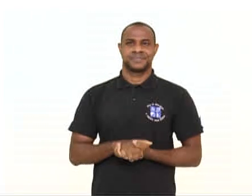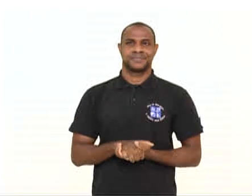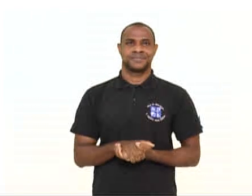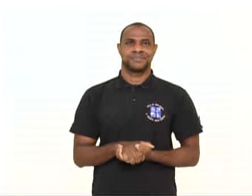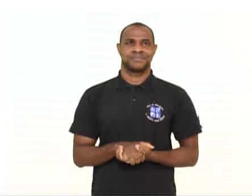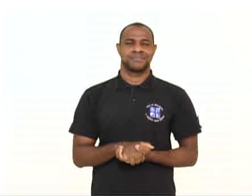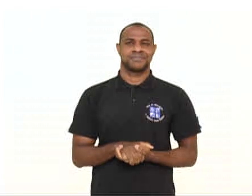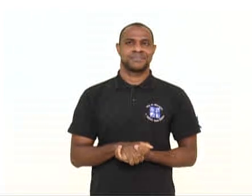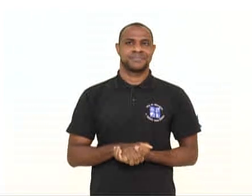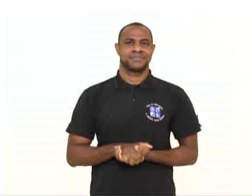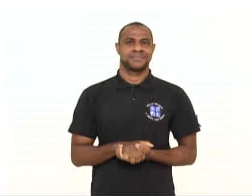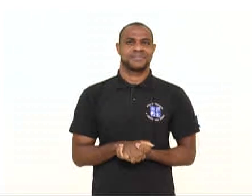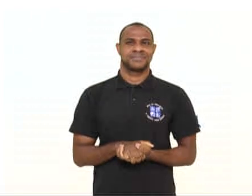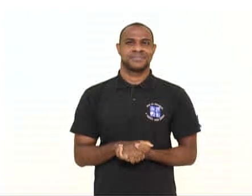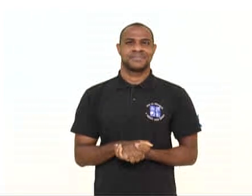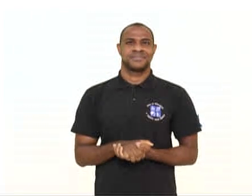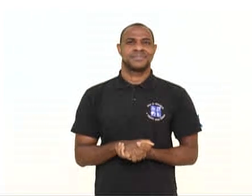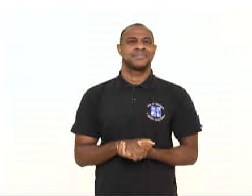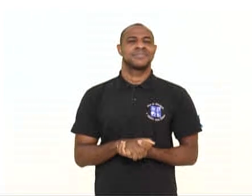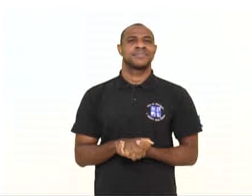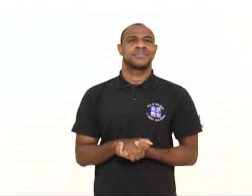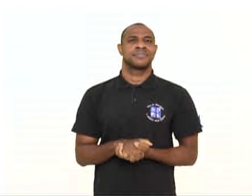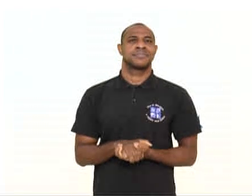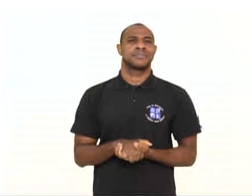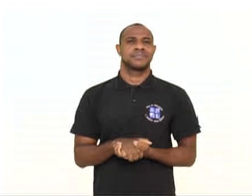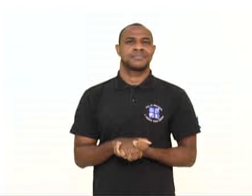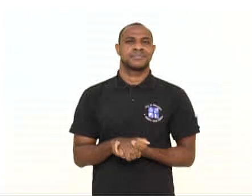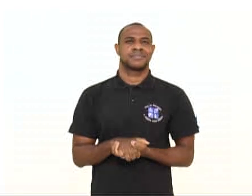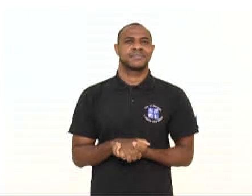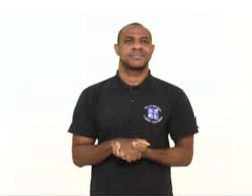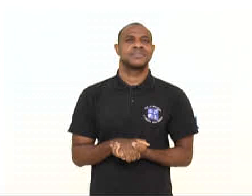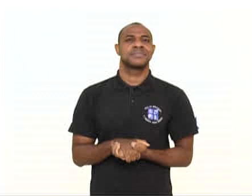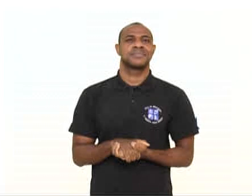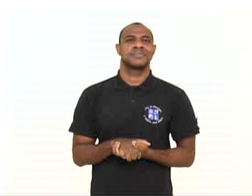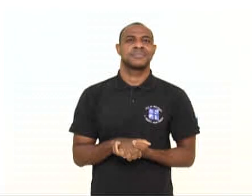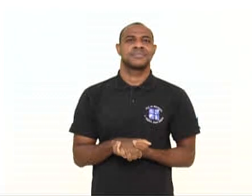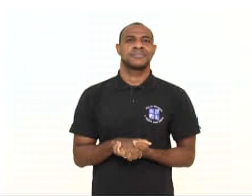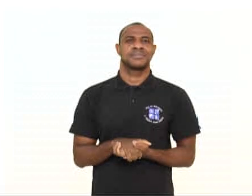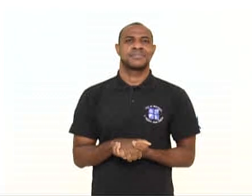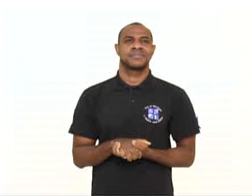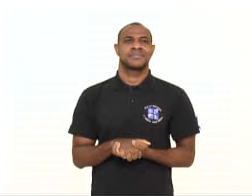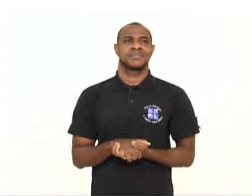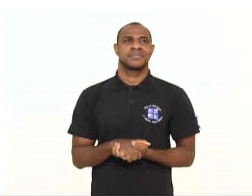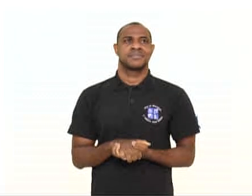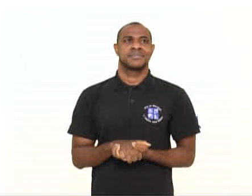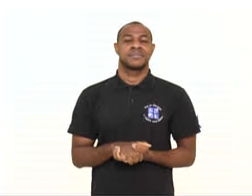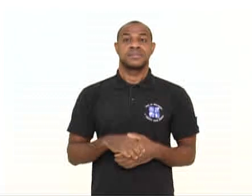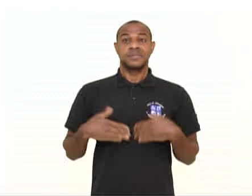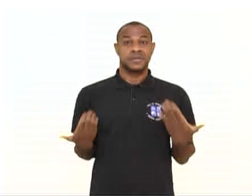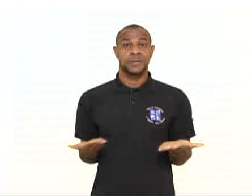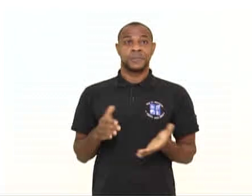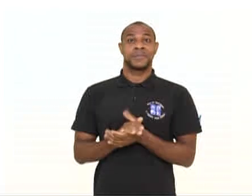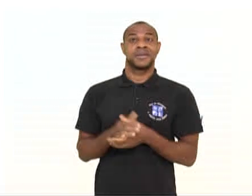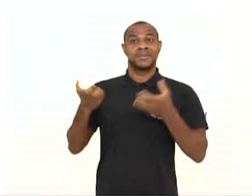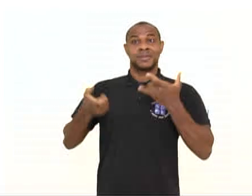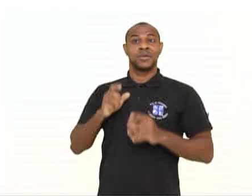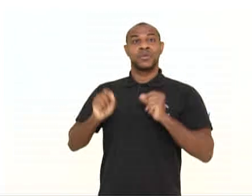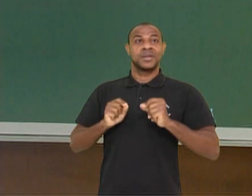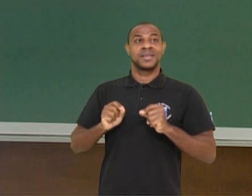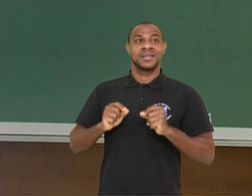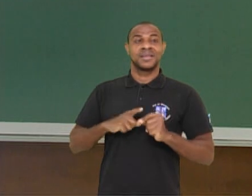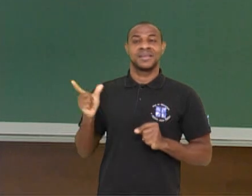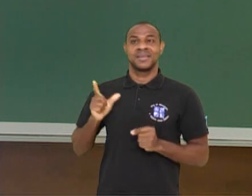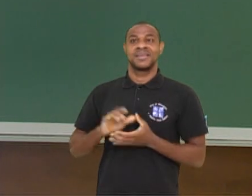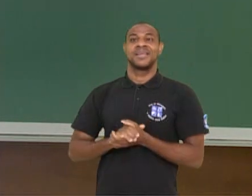look up and see a kite soaring through the air, it puts a smile on your face. Então, aqui o nosso texto